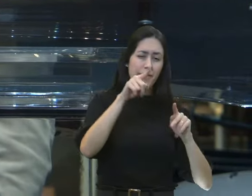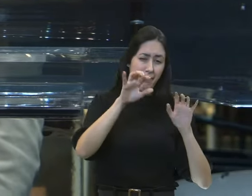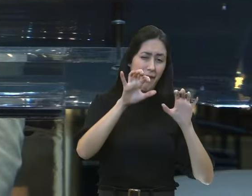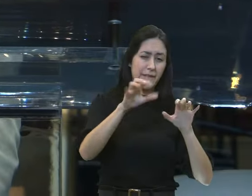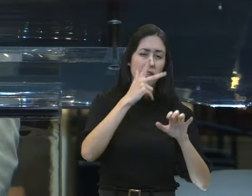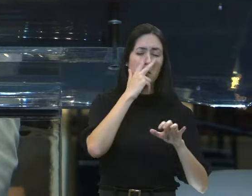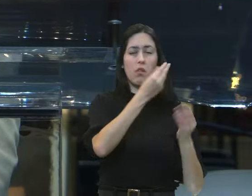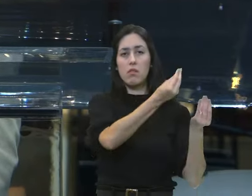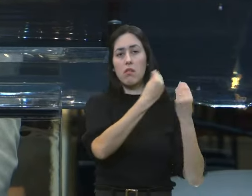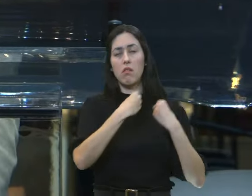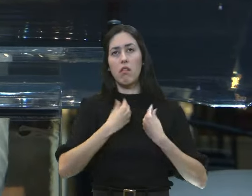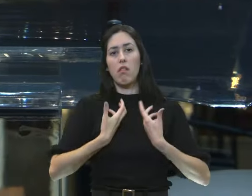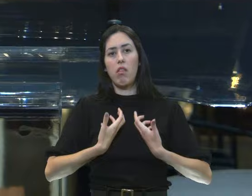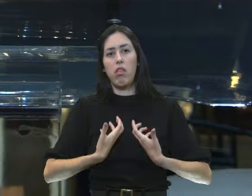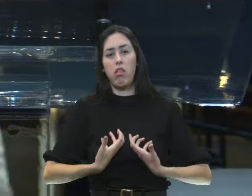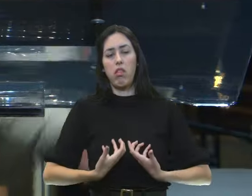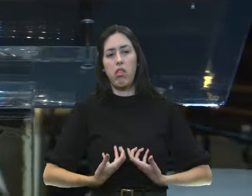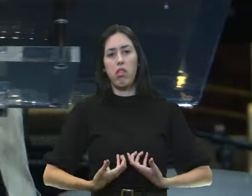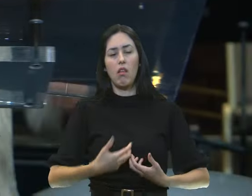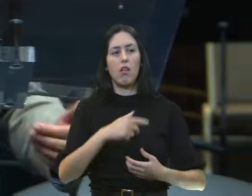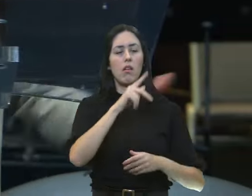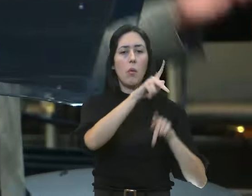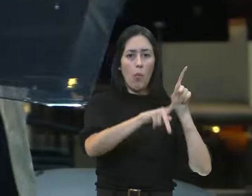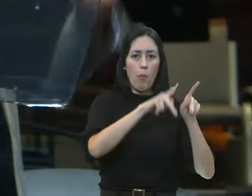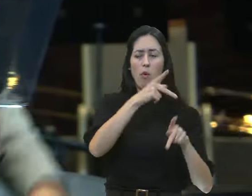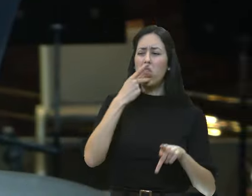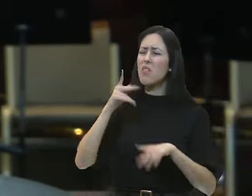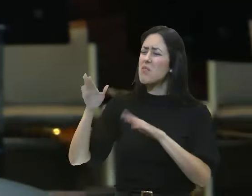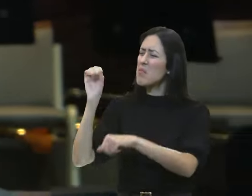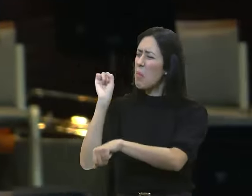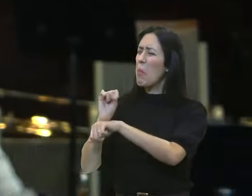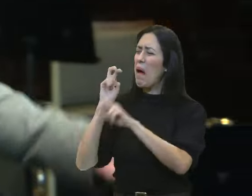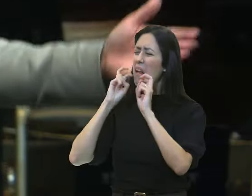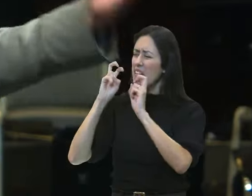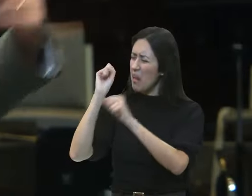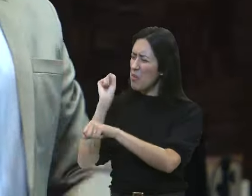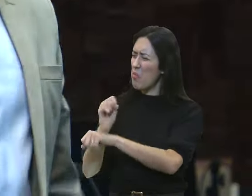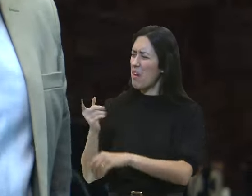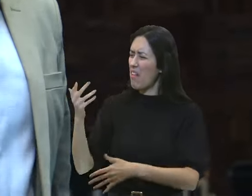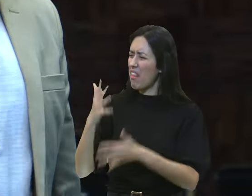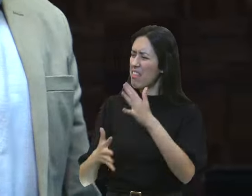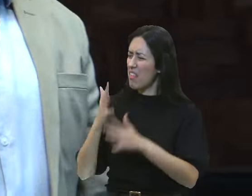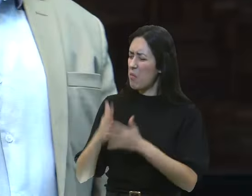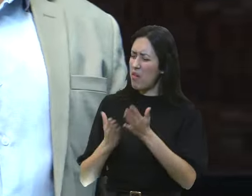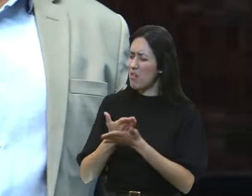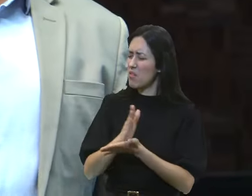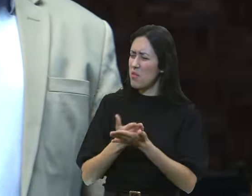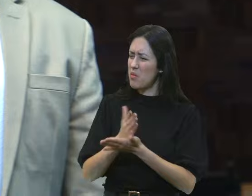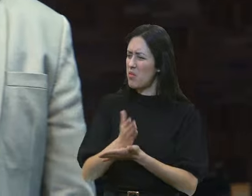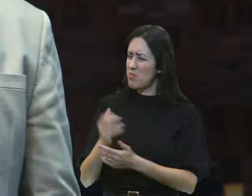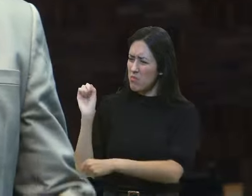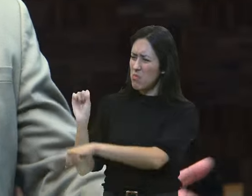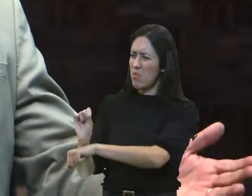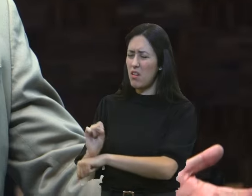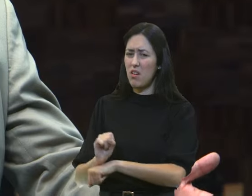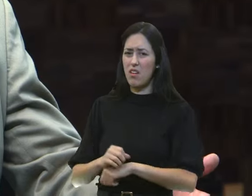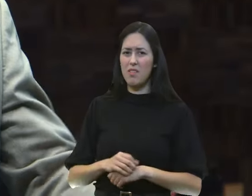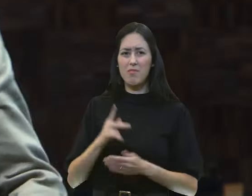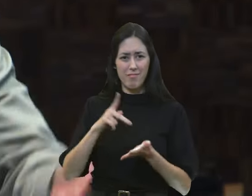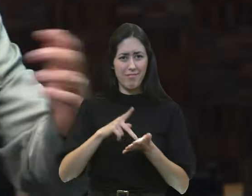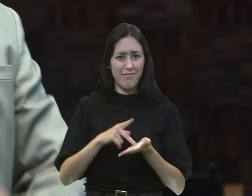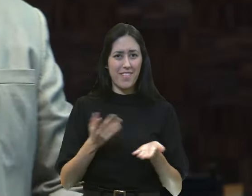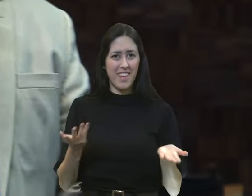desanima a gente, não é? A multidão fica lá, rapaz, fica quieto, você está perturbando a gente. A verdade era